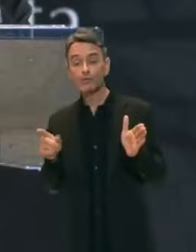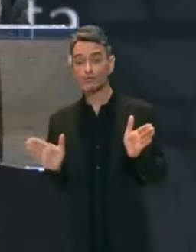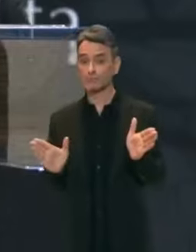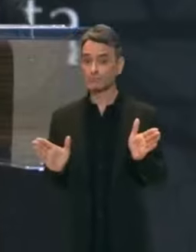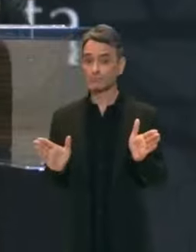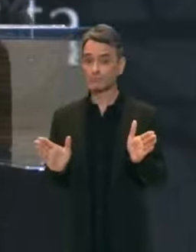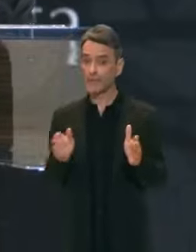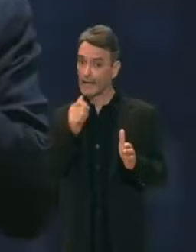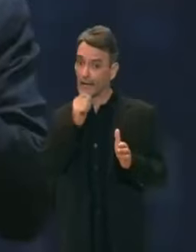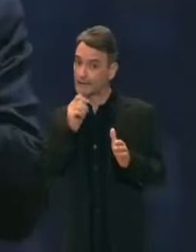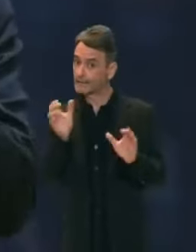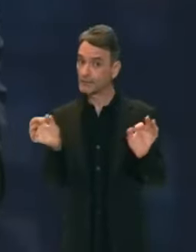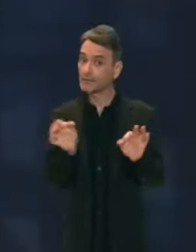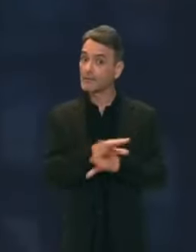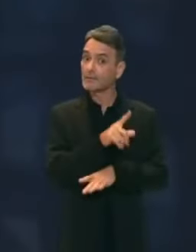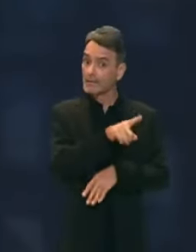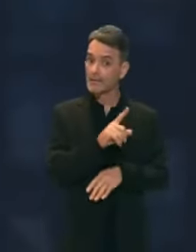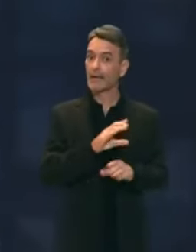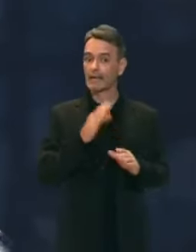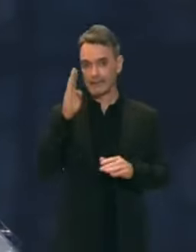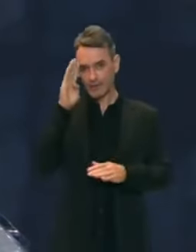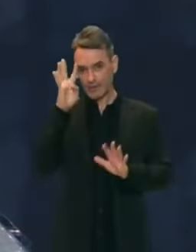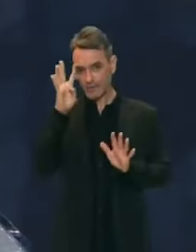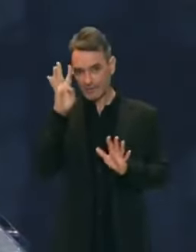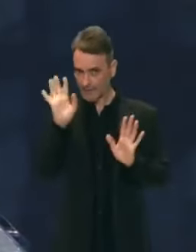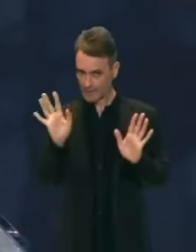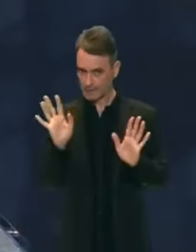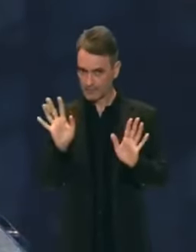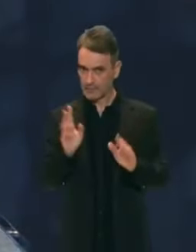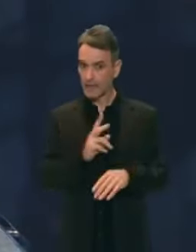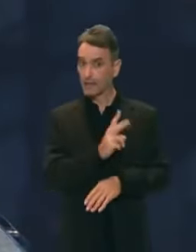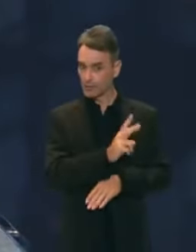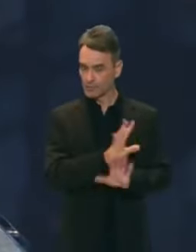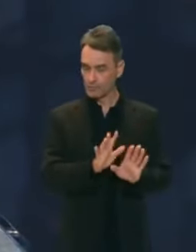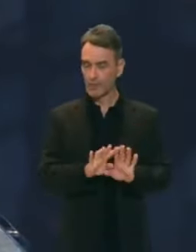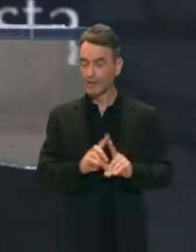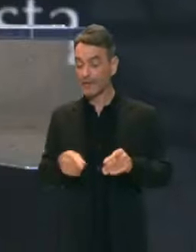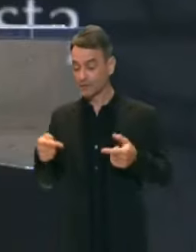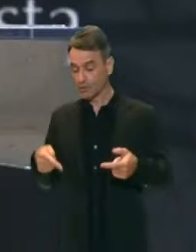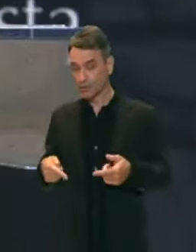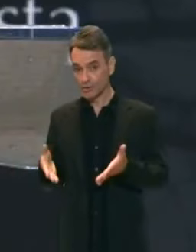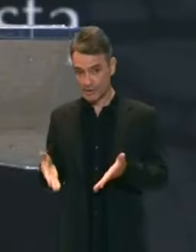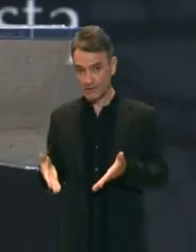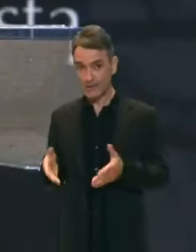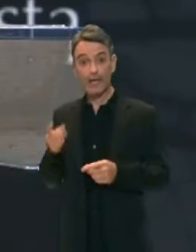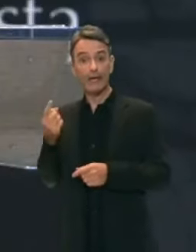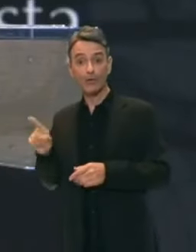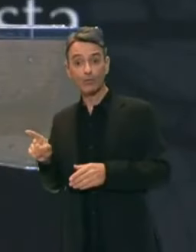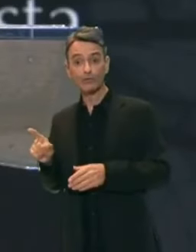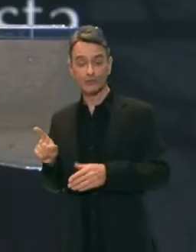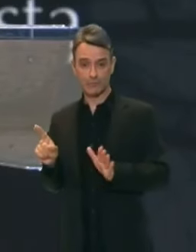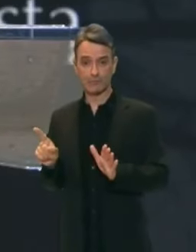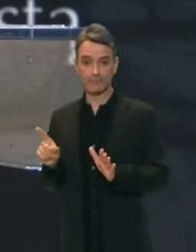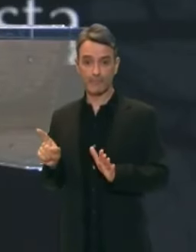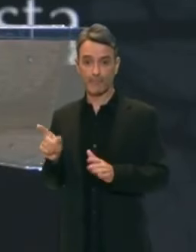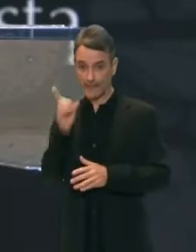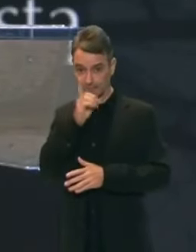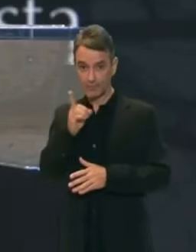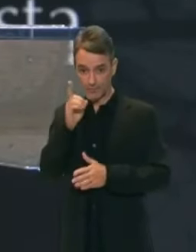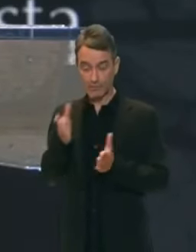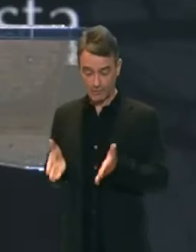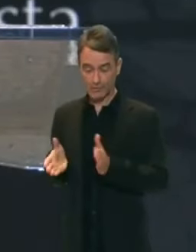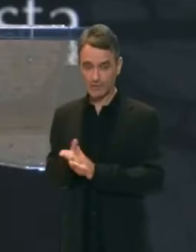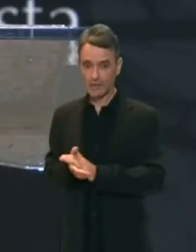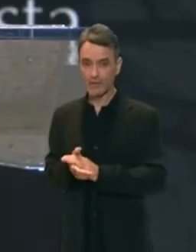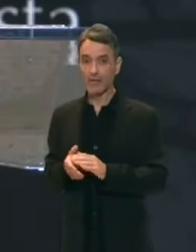tem mais 3 sermões para falar sobre a sabedoria. Mas eu já vou pular aqui para o último nesse domingo. Aí você